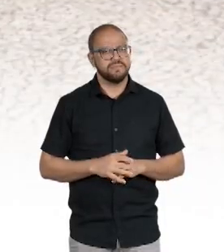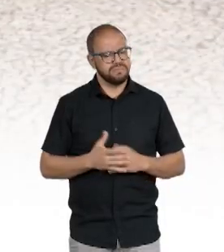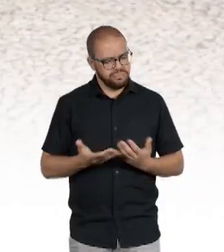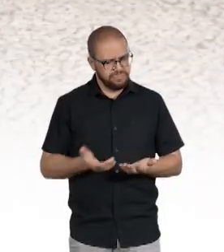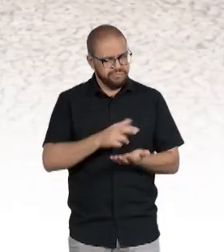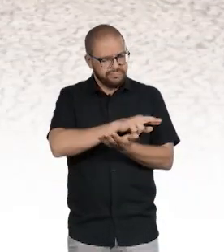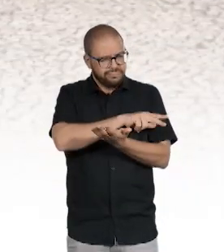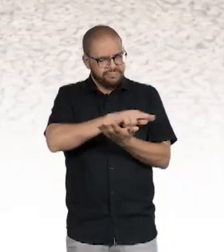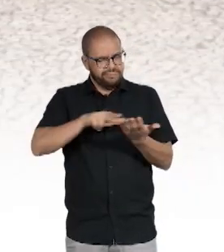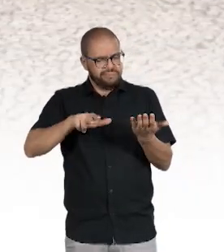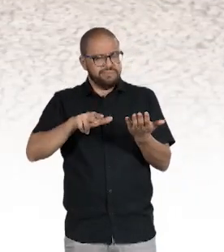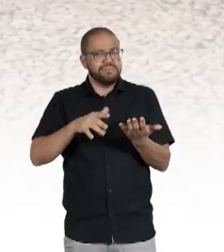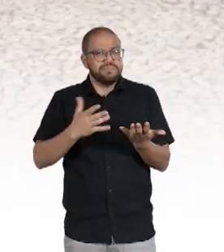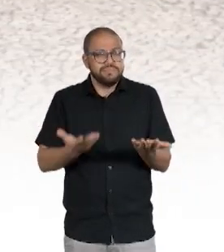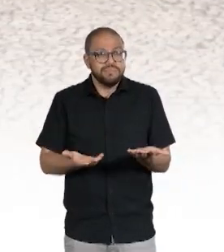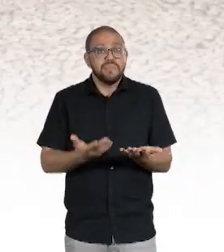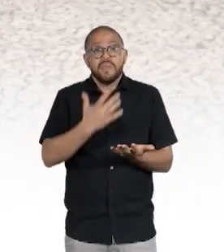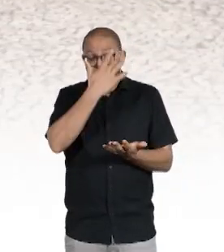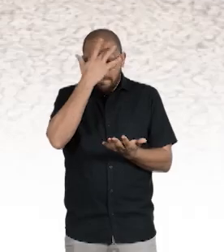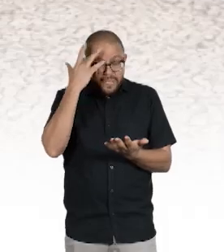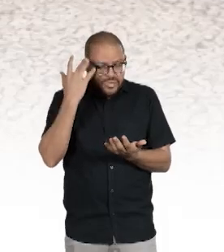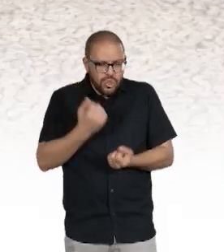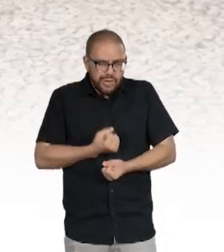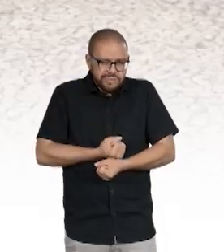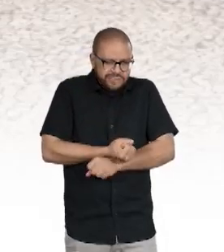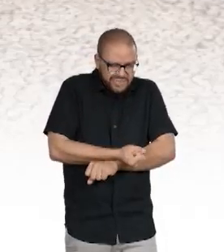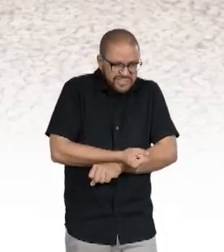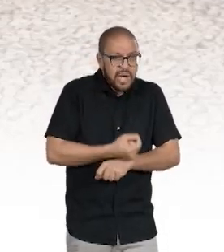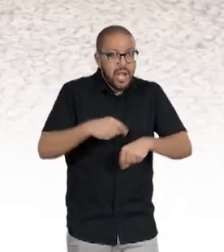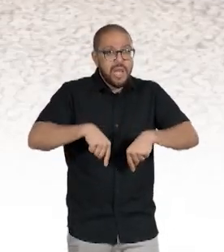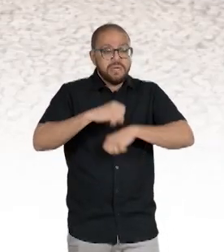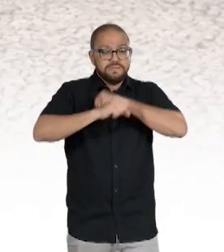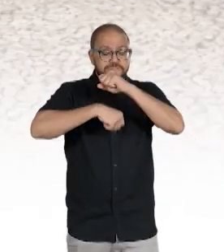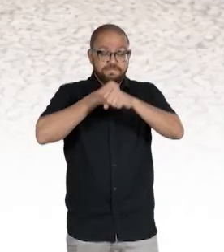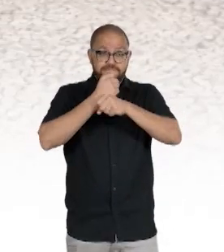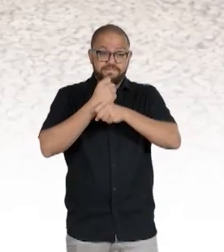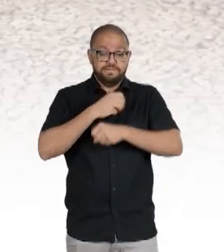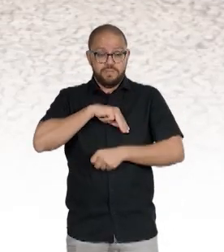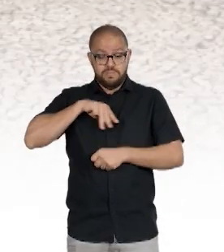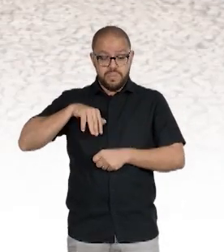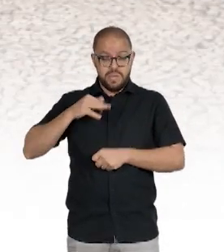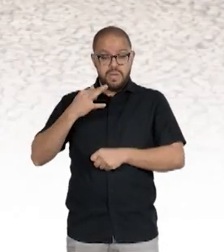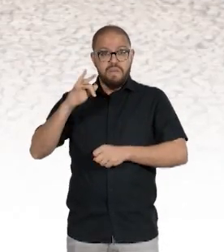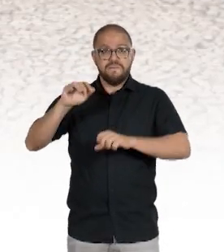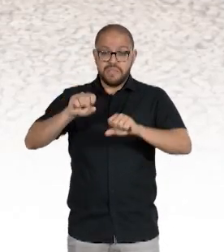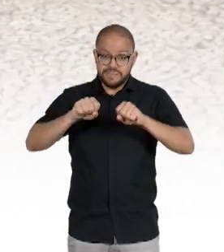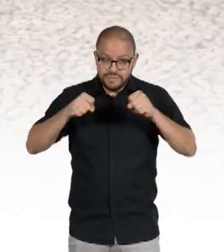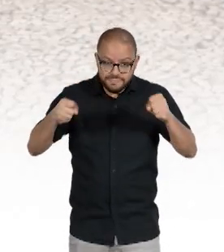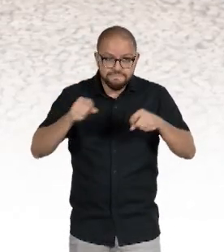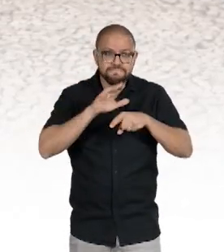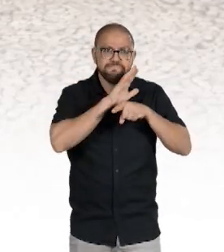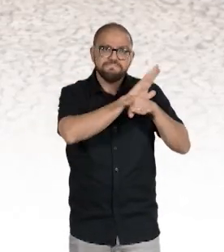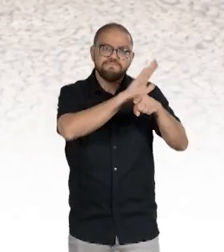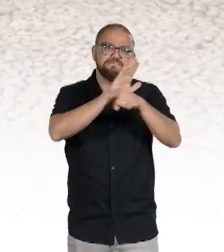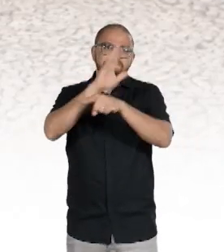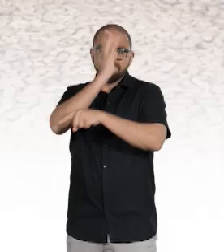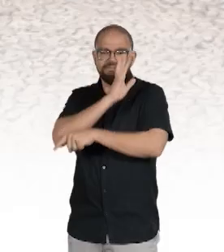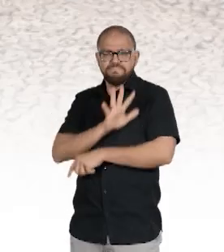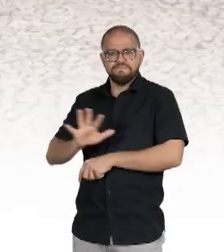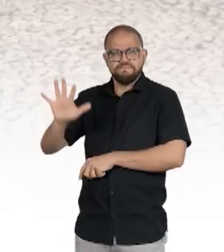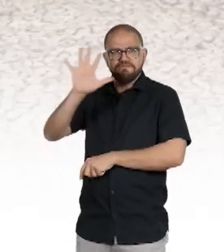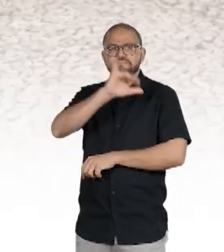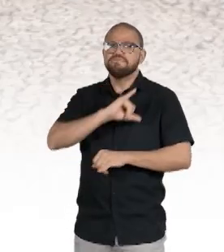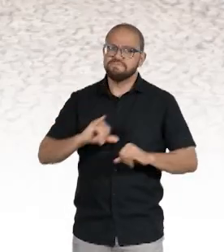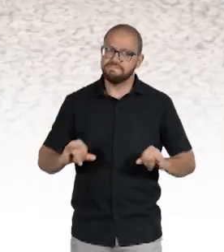Diante dos inúmeros casos de tráfico de pessoas registrados neste ano, o MPF atuou em defesa dos brasileiros